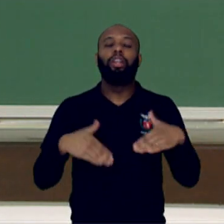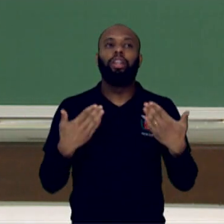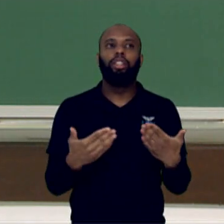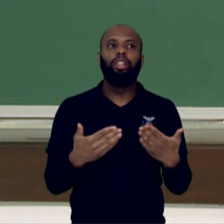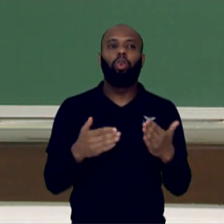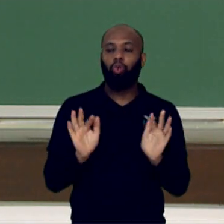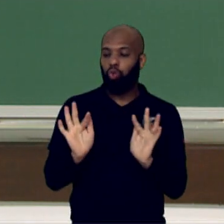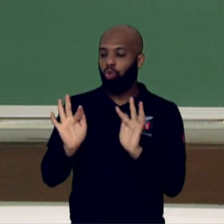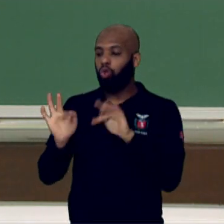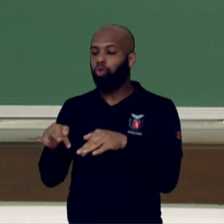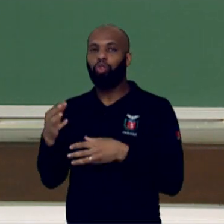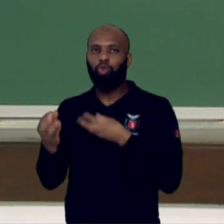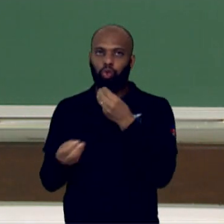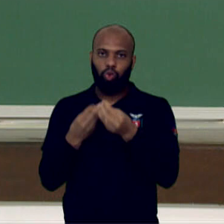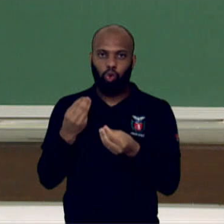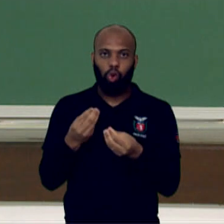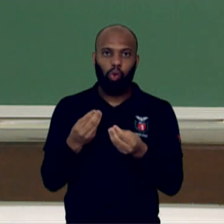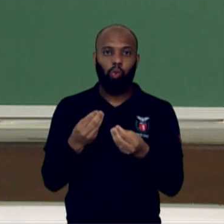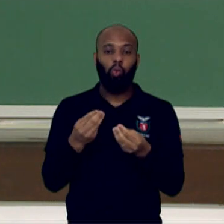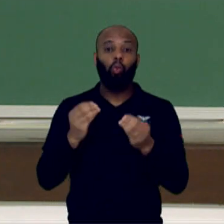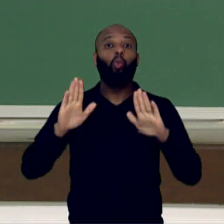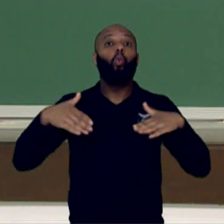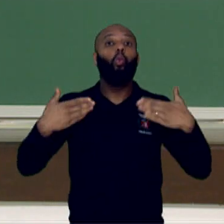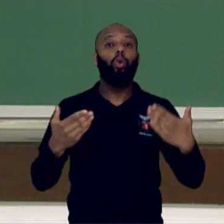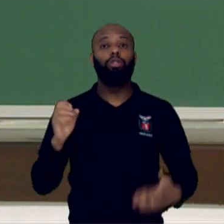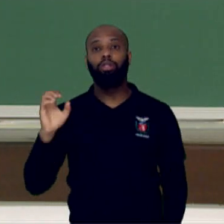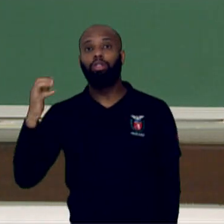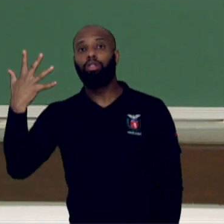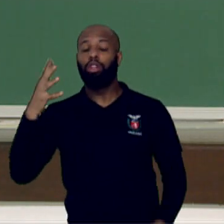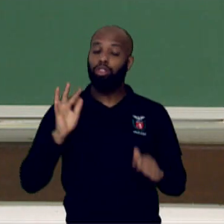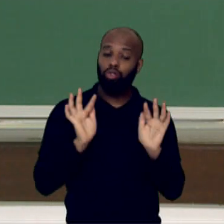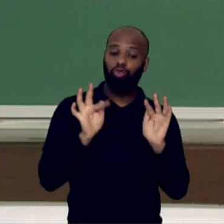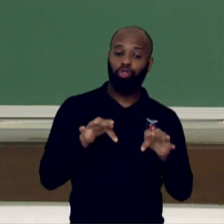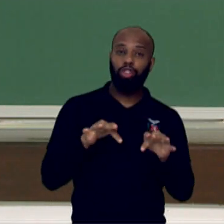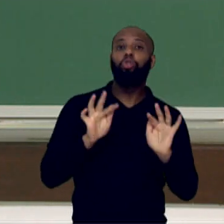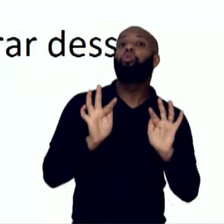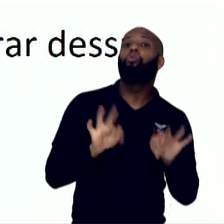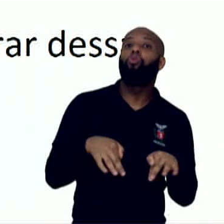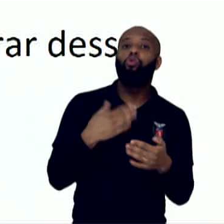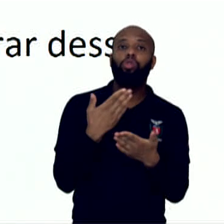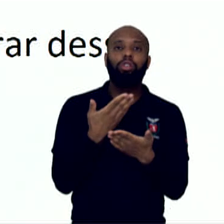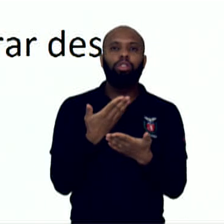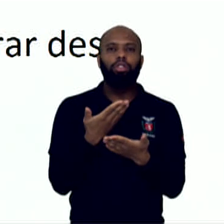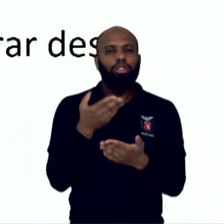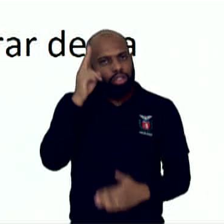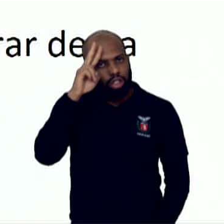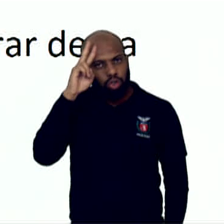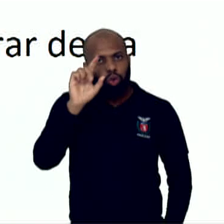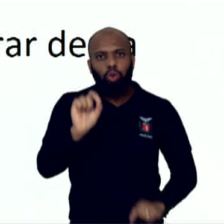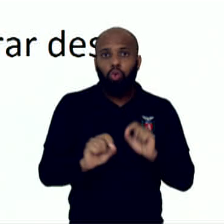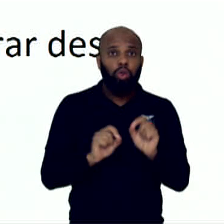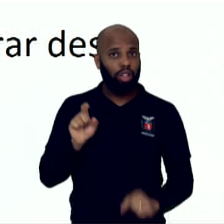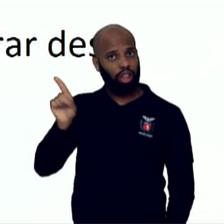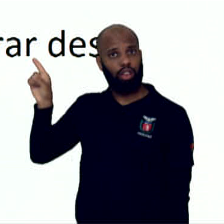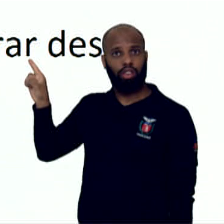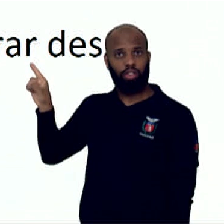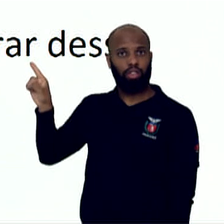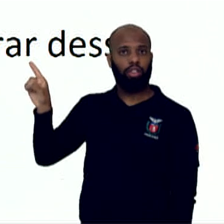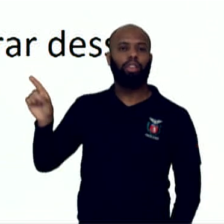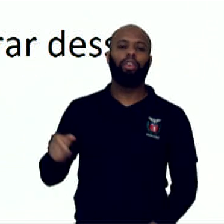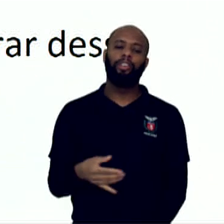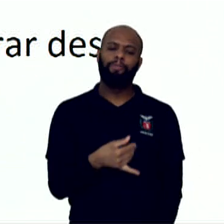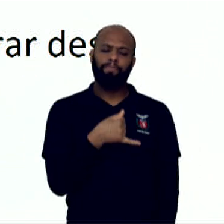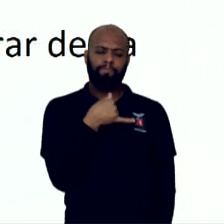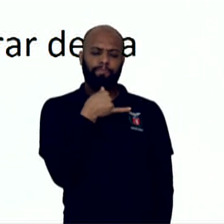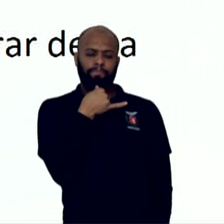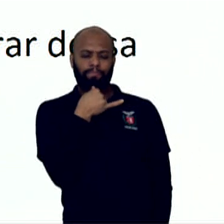o desfecho é o final da história. E qual foi o final da história? O final da história é esse aqui, ó. A mais